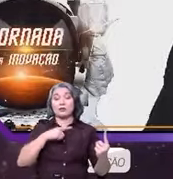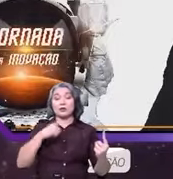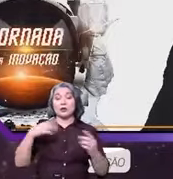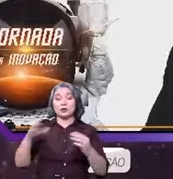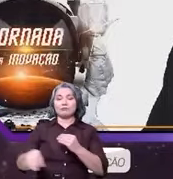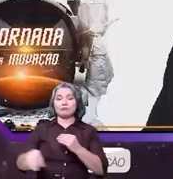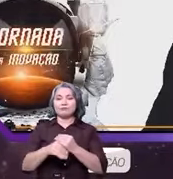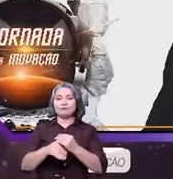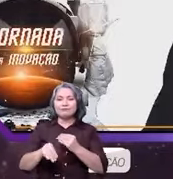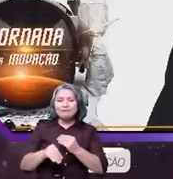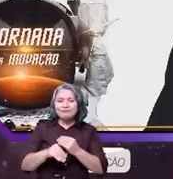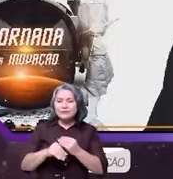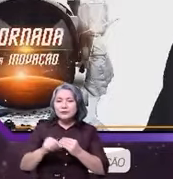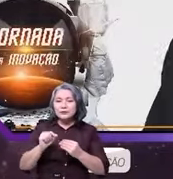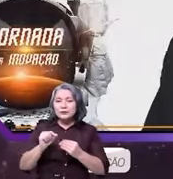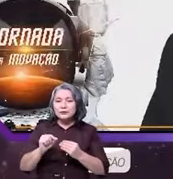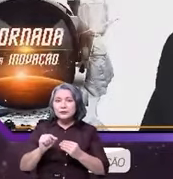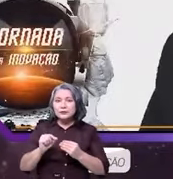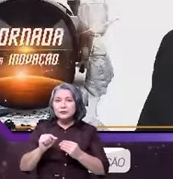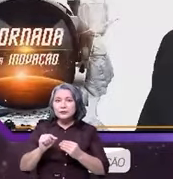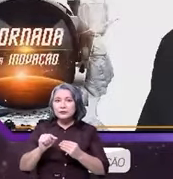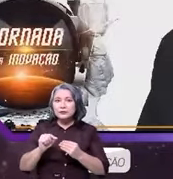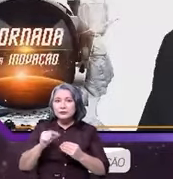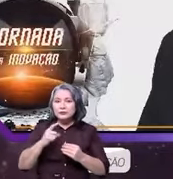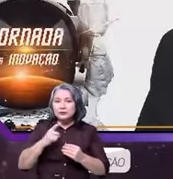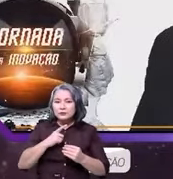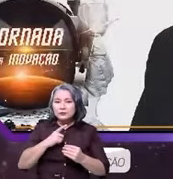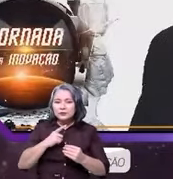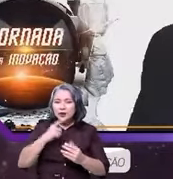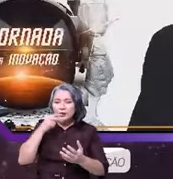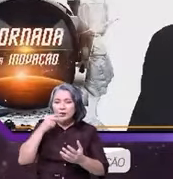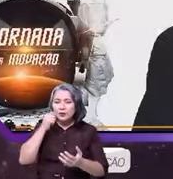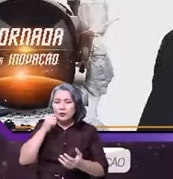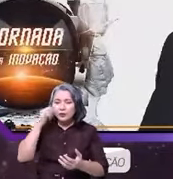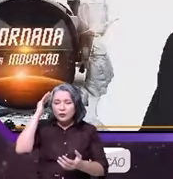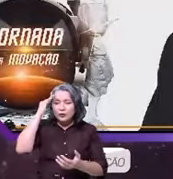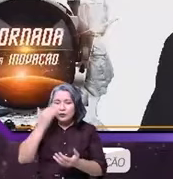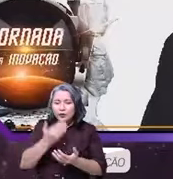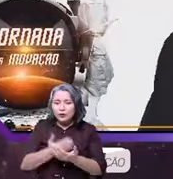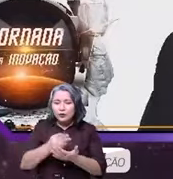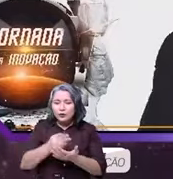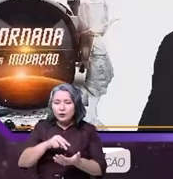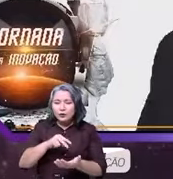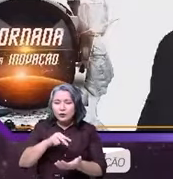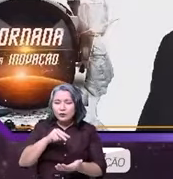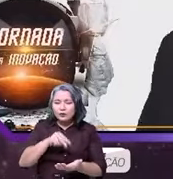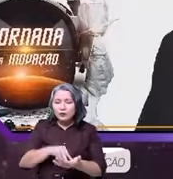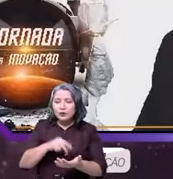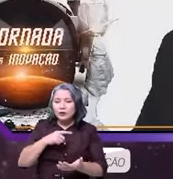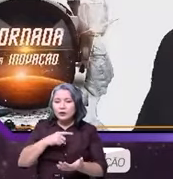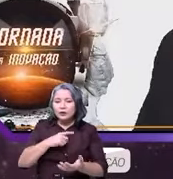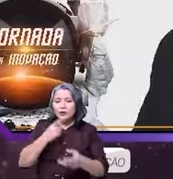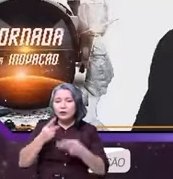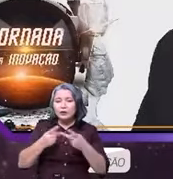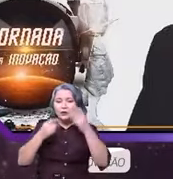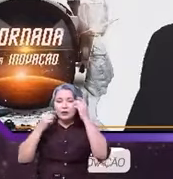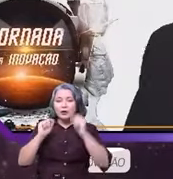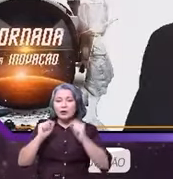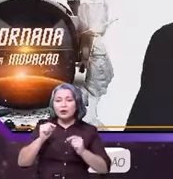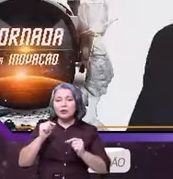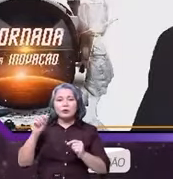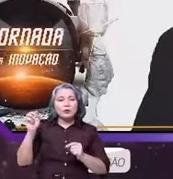slides, e traz algumas, inclusive, afirmações bastante contundentes, mas até agora eu vejo o seguinte: eu não